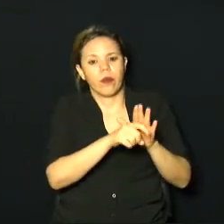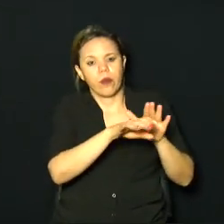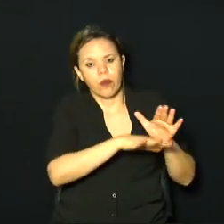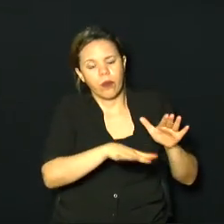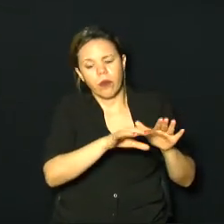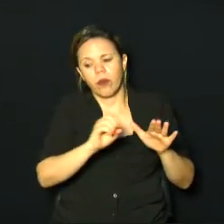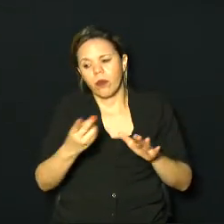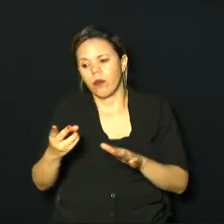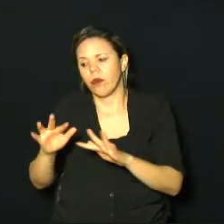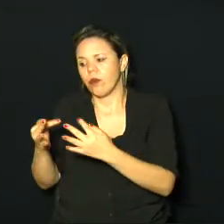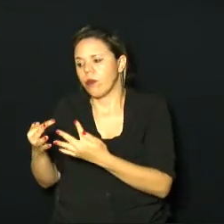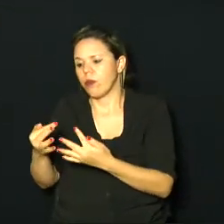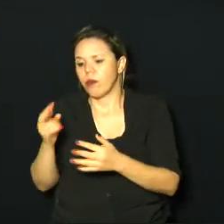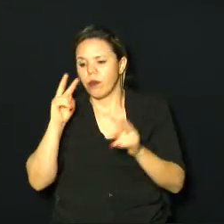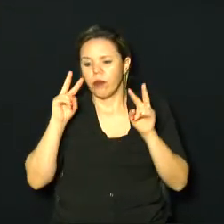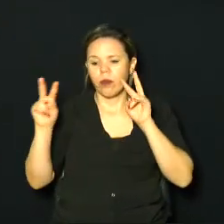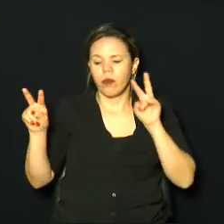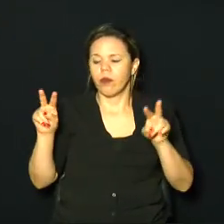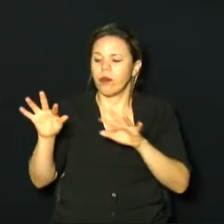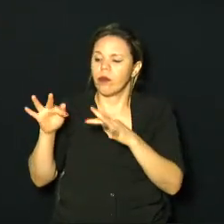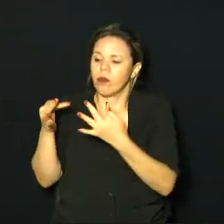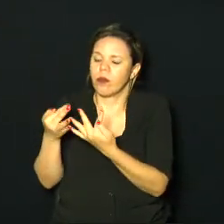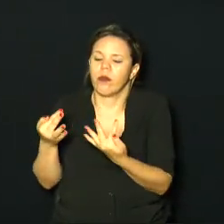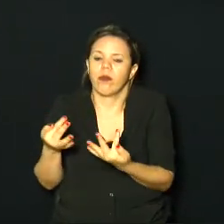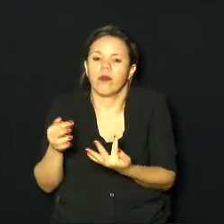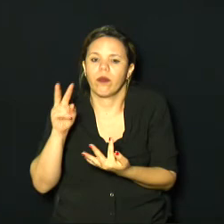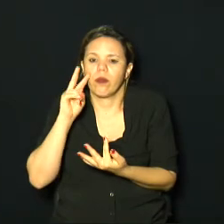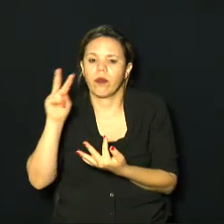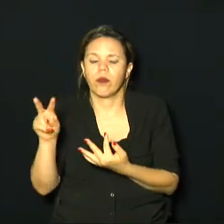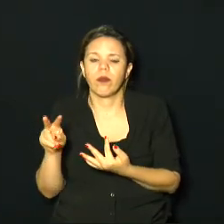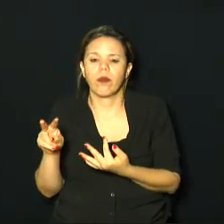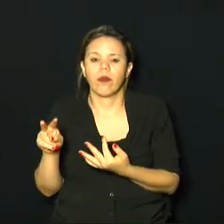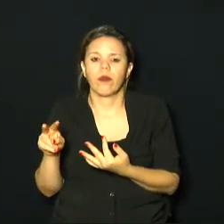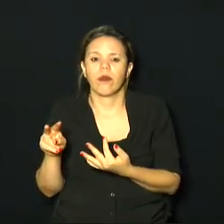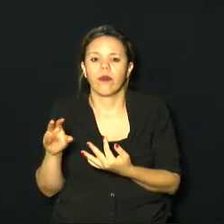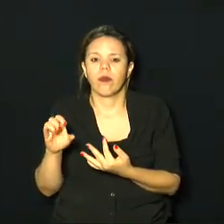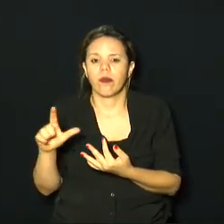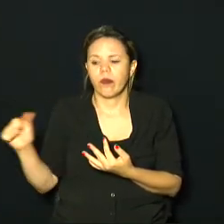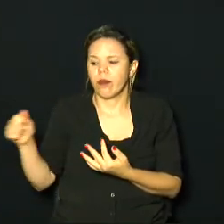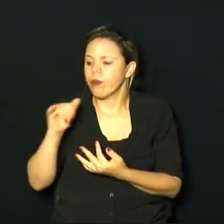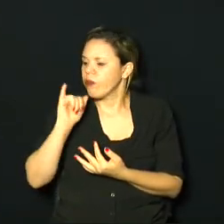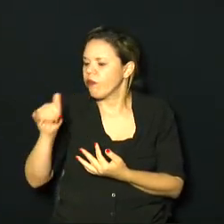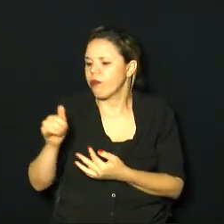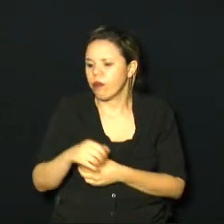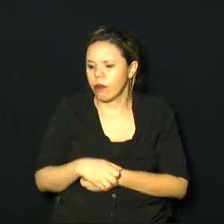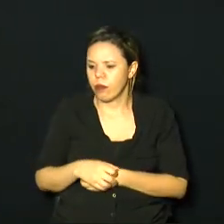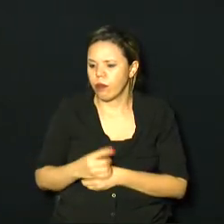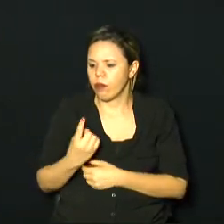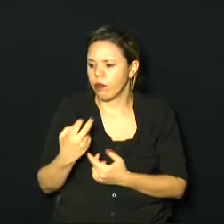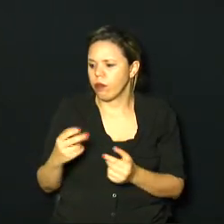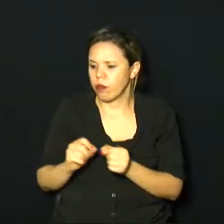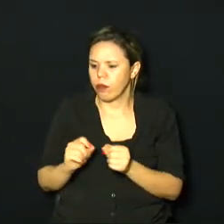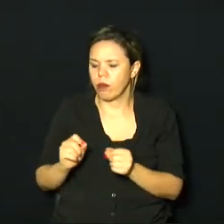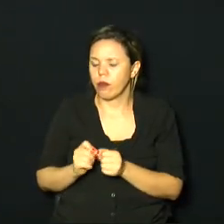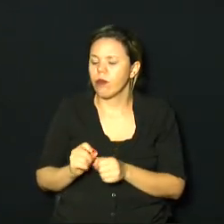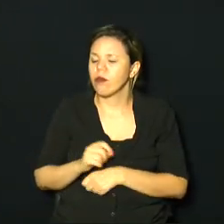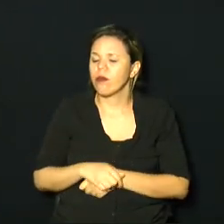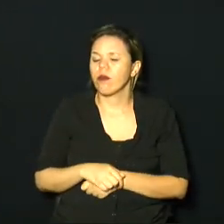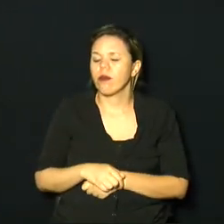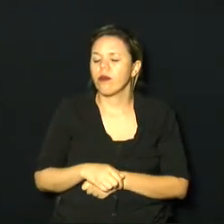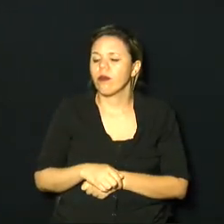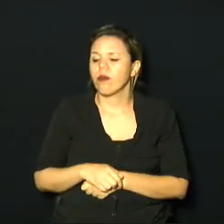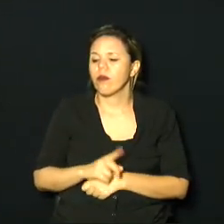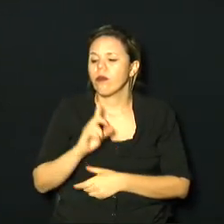famílias. Olhar no rosto de cada uma das famílias, olhar no rosto da Célia e dizer que a única coisa que ele pode fazer